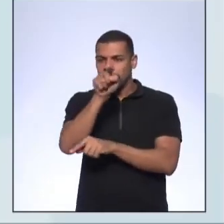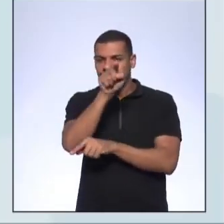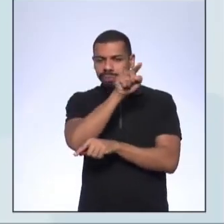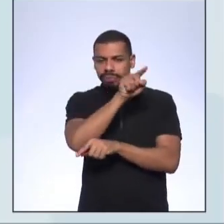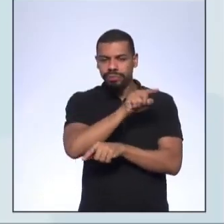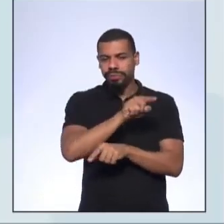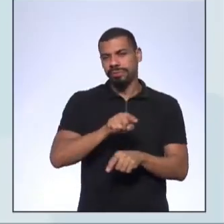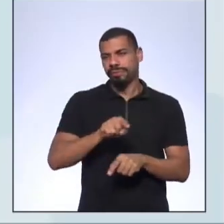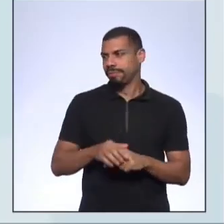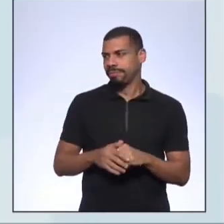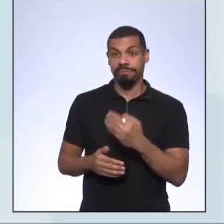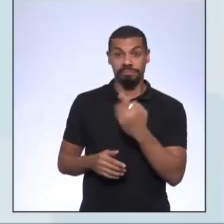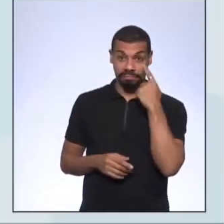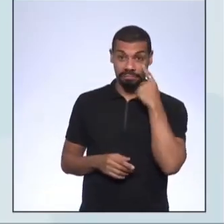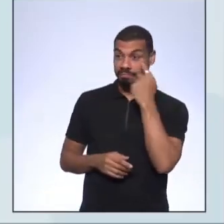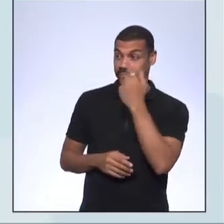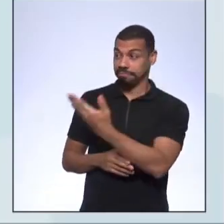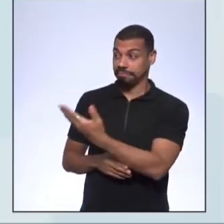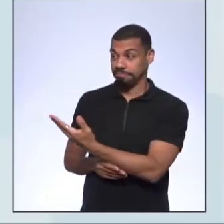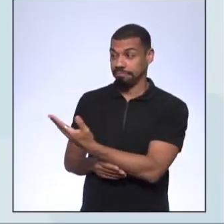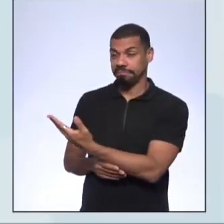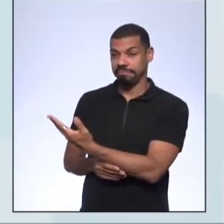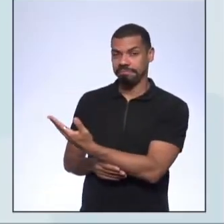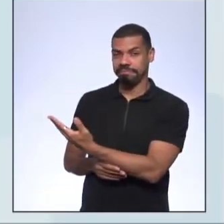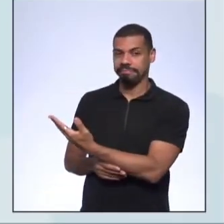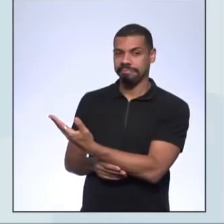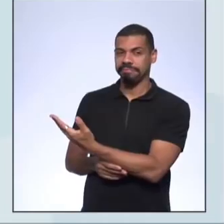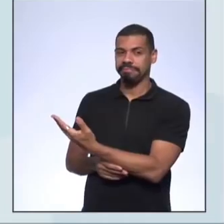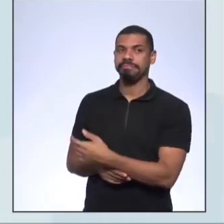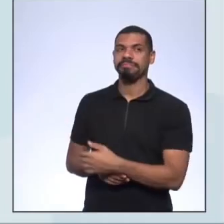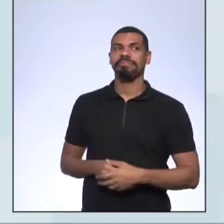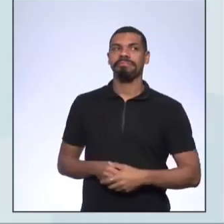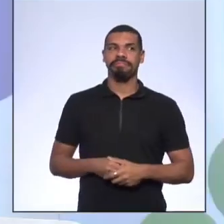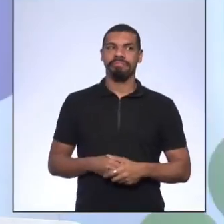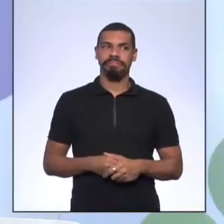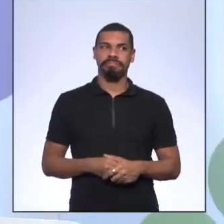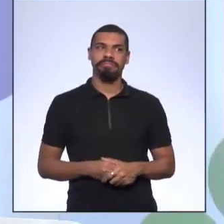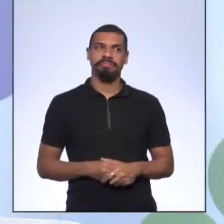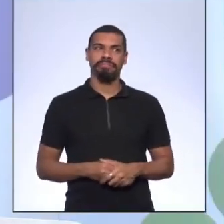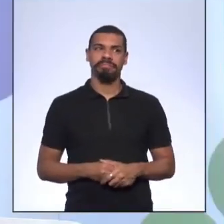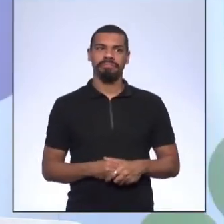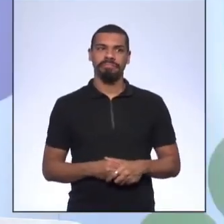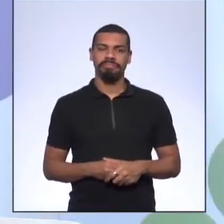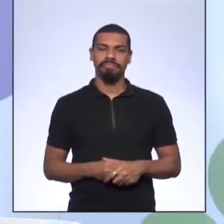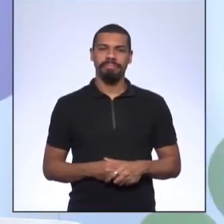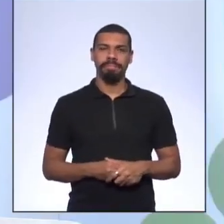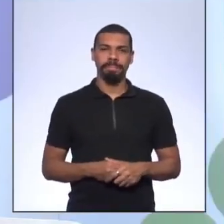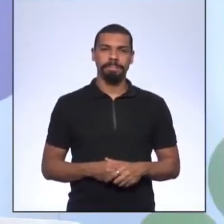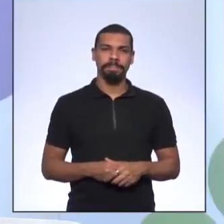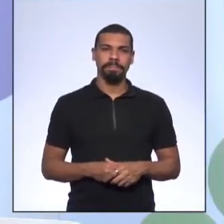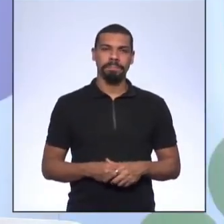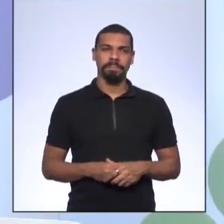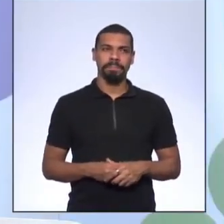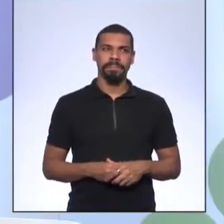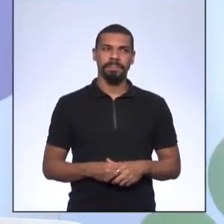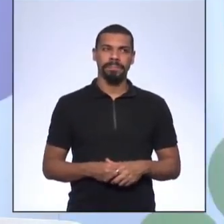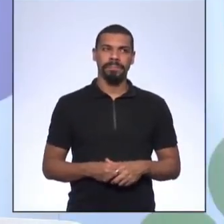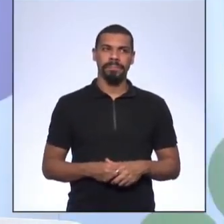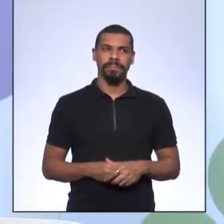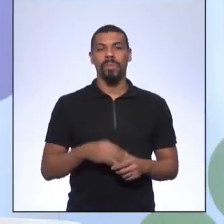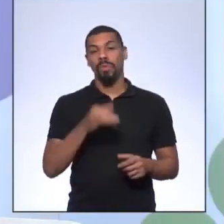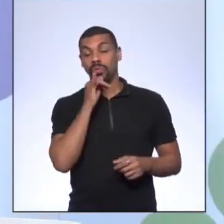o périplo e chegar até Calicut, né, professor? Sim, tanto que uma